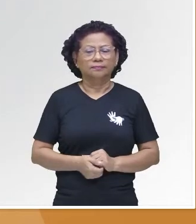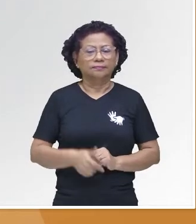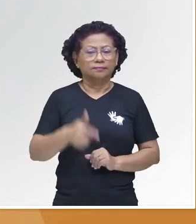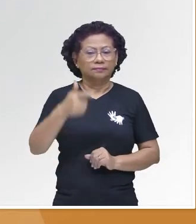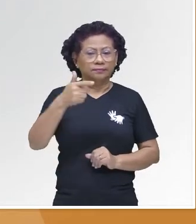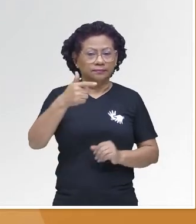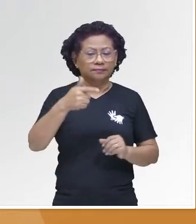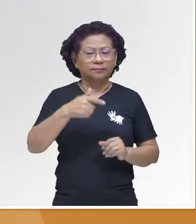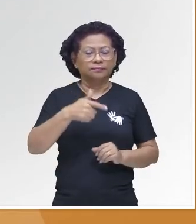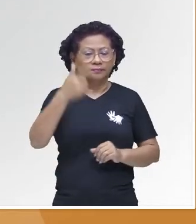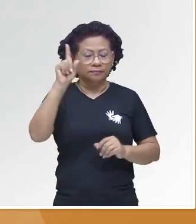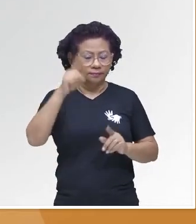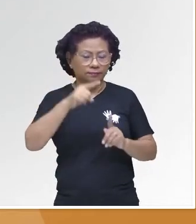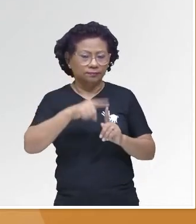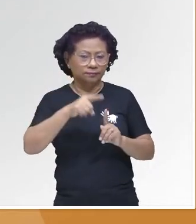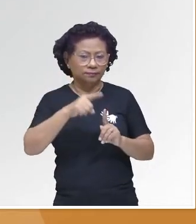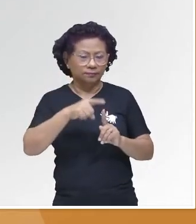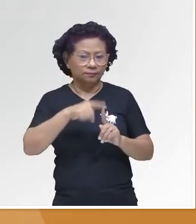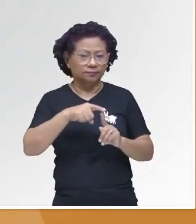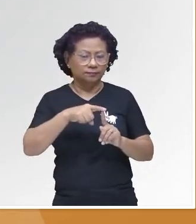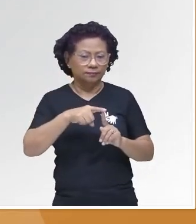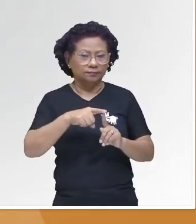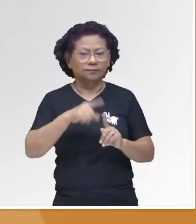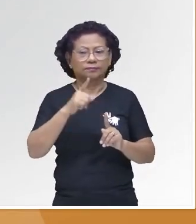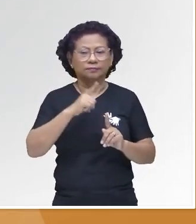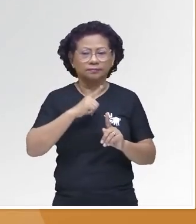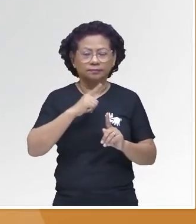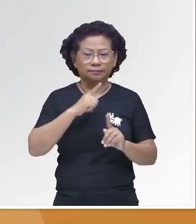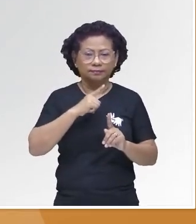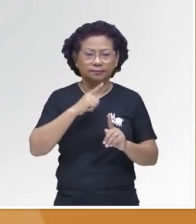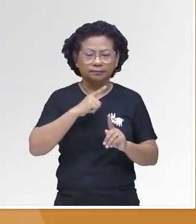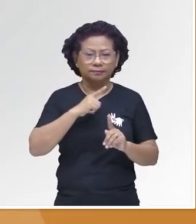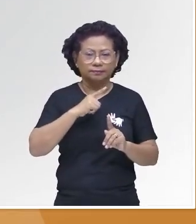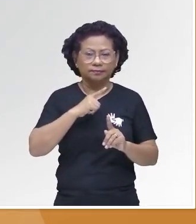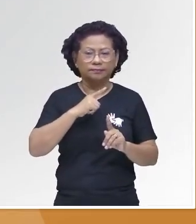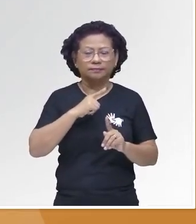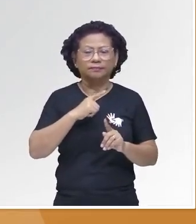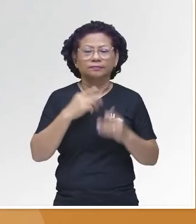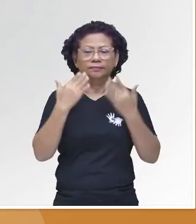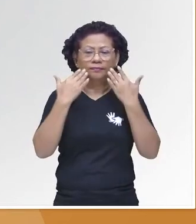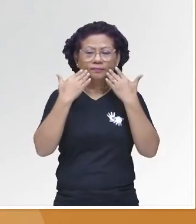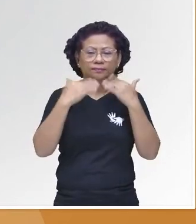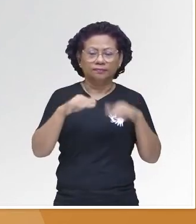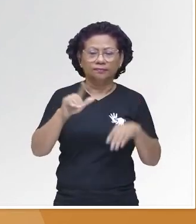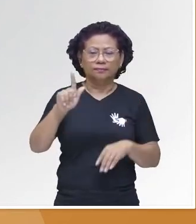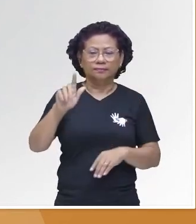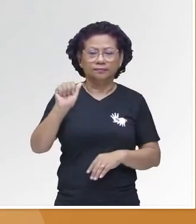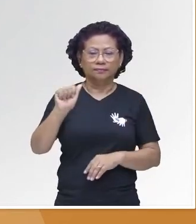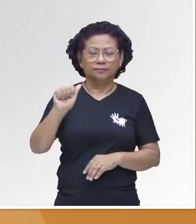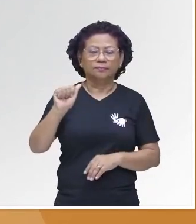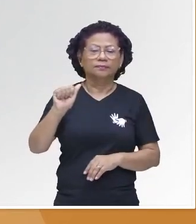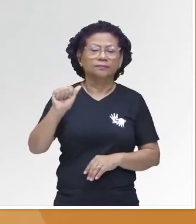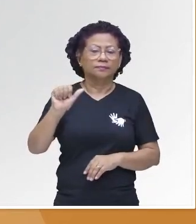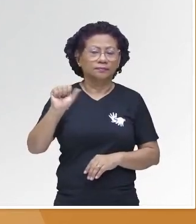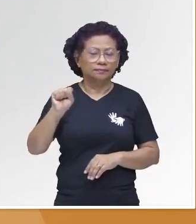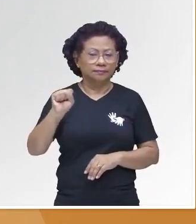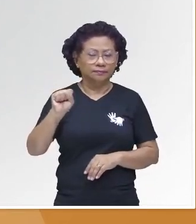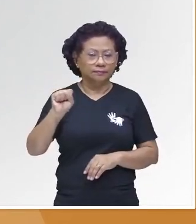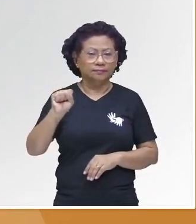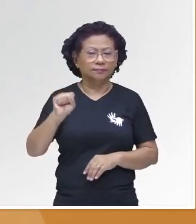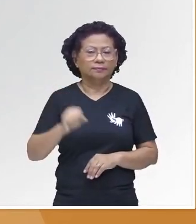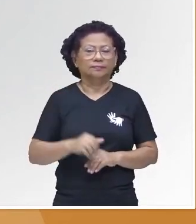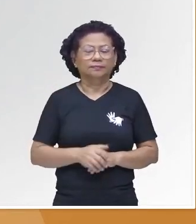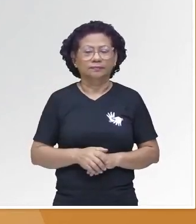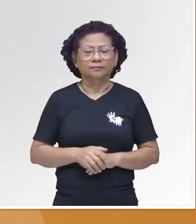energia que nós podemos citar, tá? É o gás natural. Muitas vezes essa extração do gás